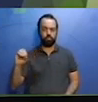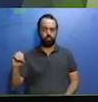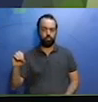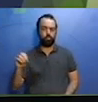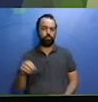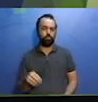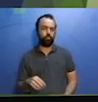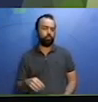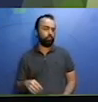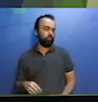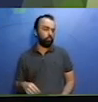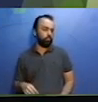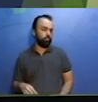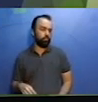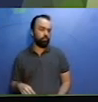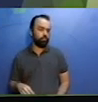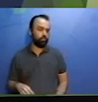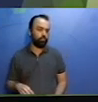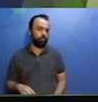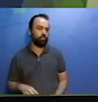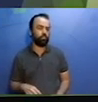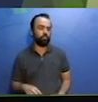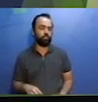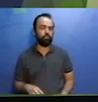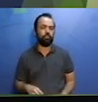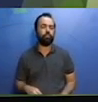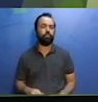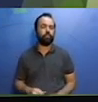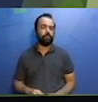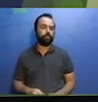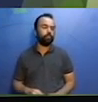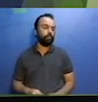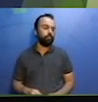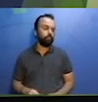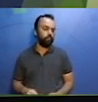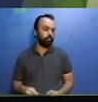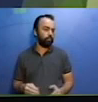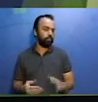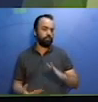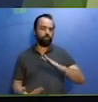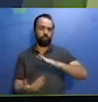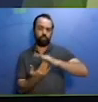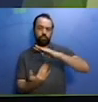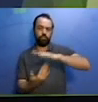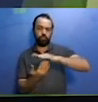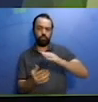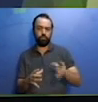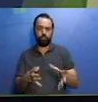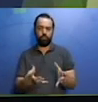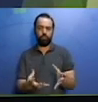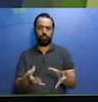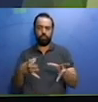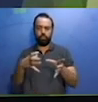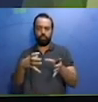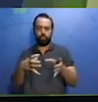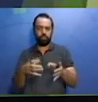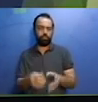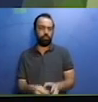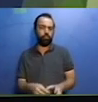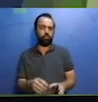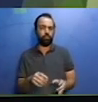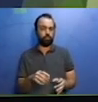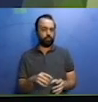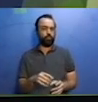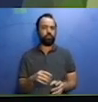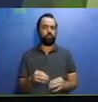ela não vai precisar ser evaporada, ela vai ficar retida aqui no balão. Então o único líquido que a gente precisa recolher